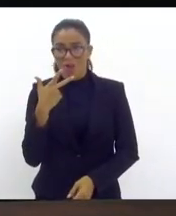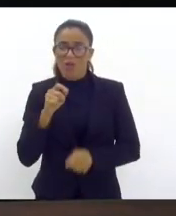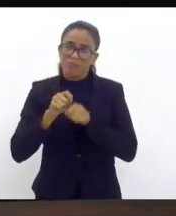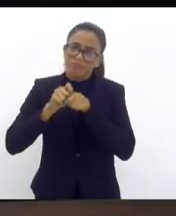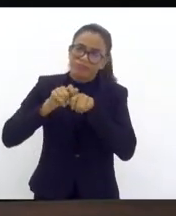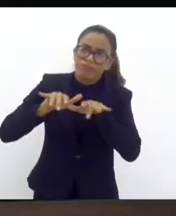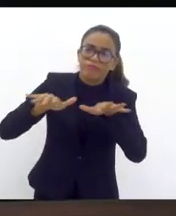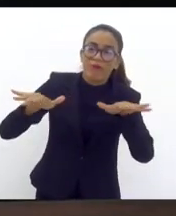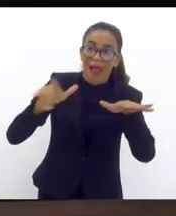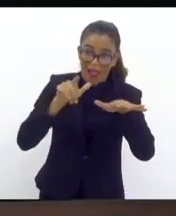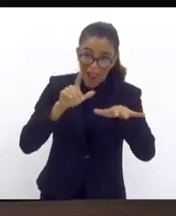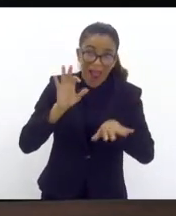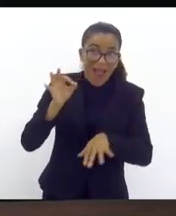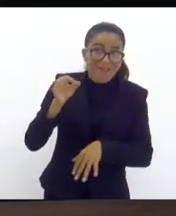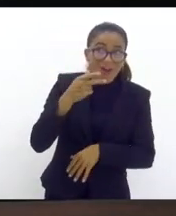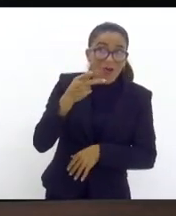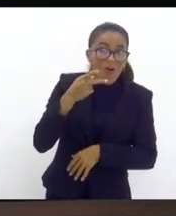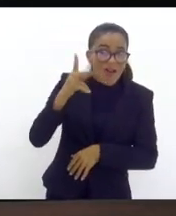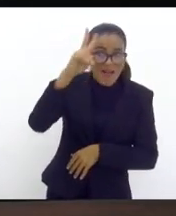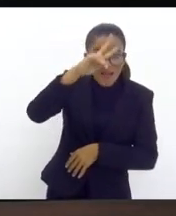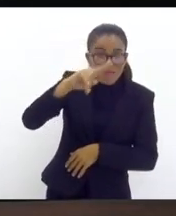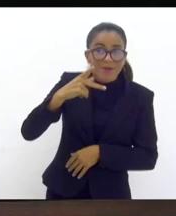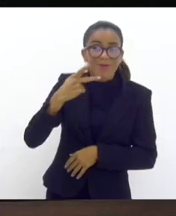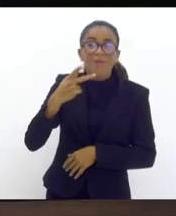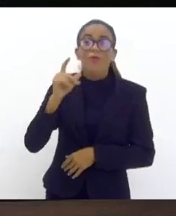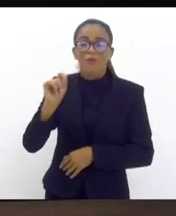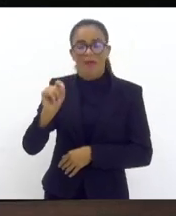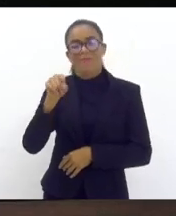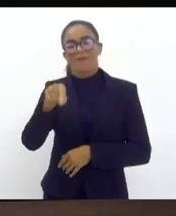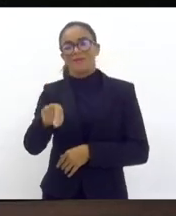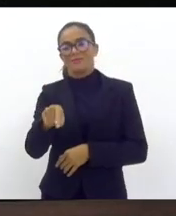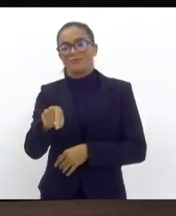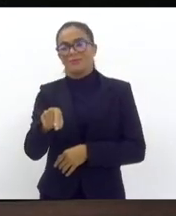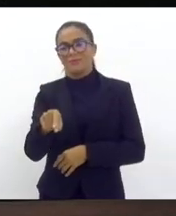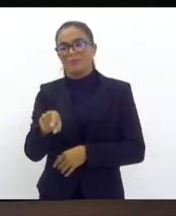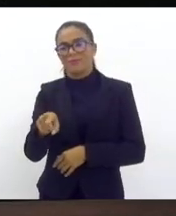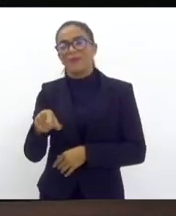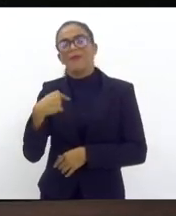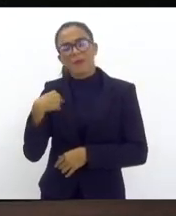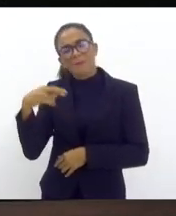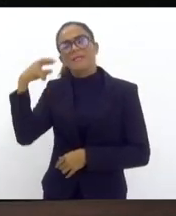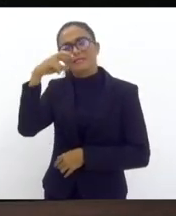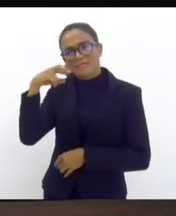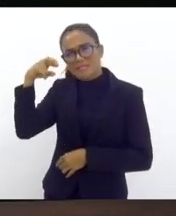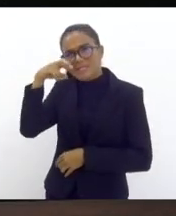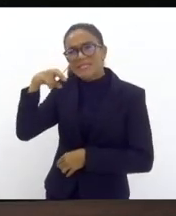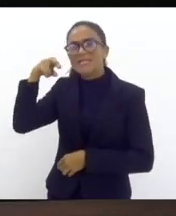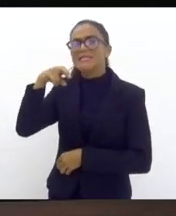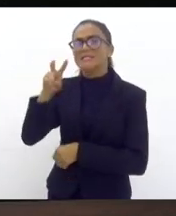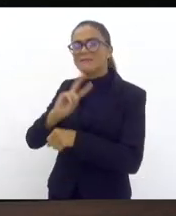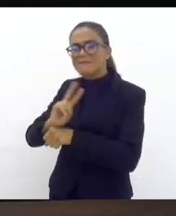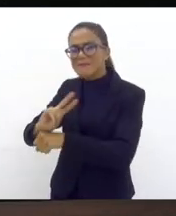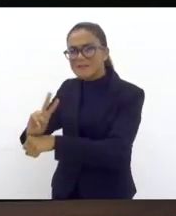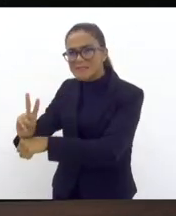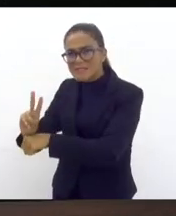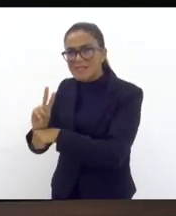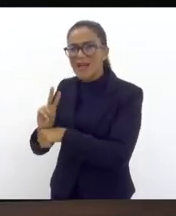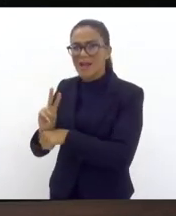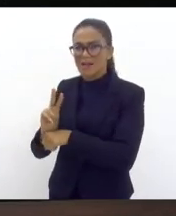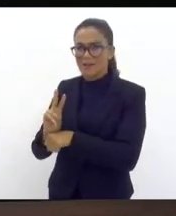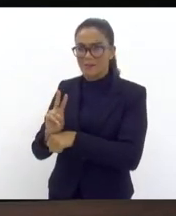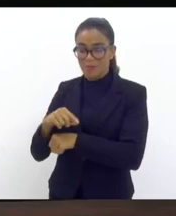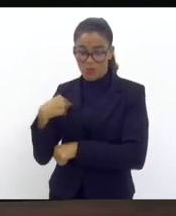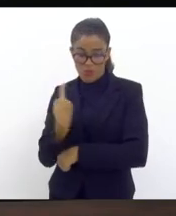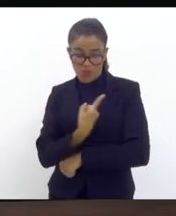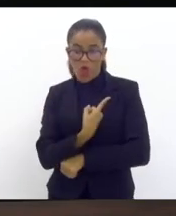caixas d'águas inclusive nas partes mais altas foi para isso e temos que fiscalizar Deputado Marcelo do seu Dino nós